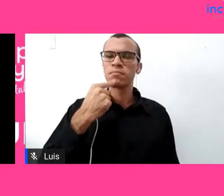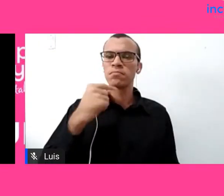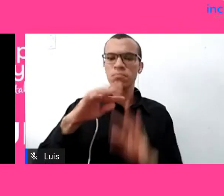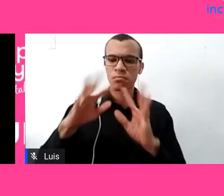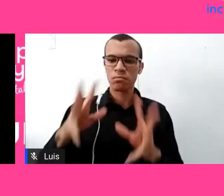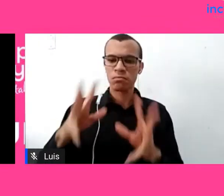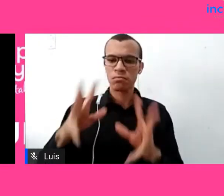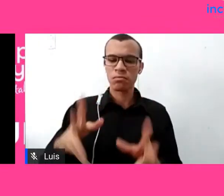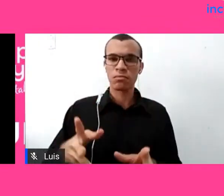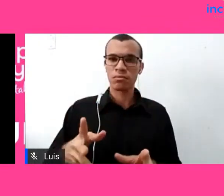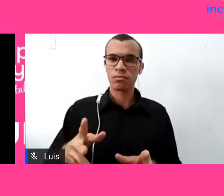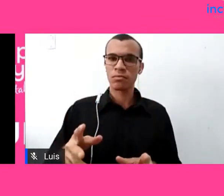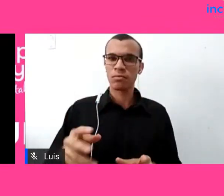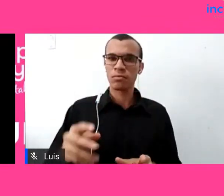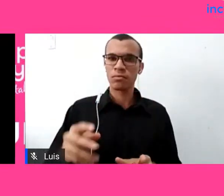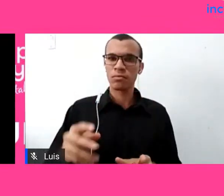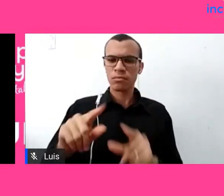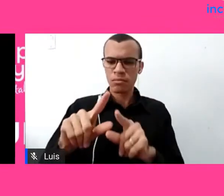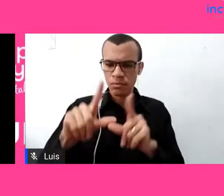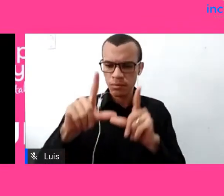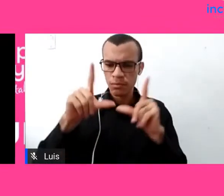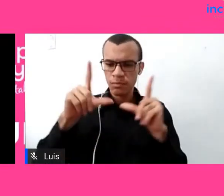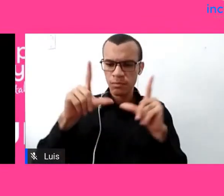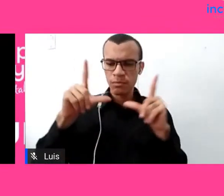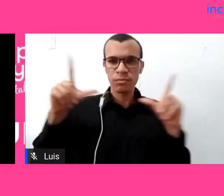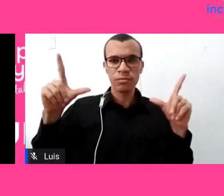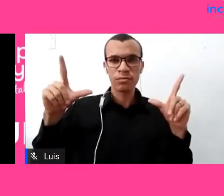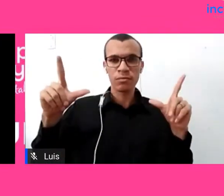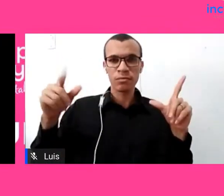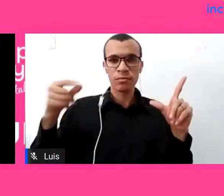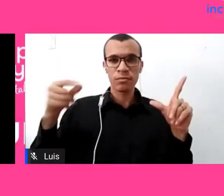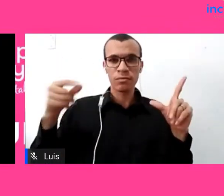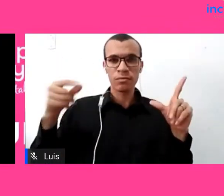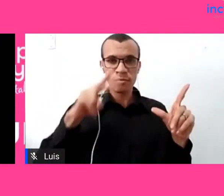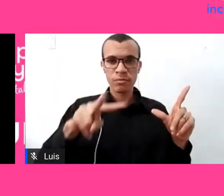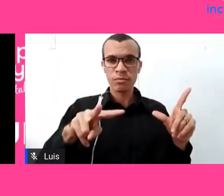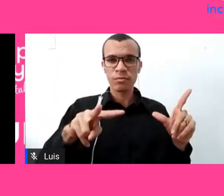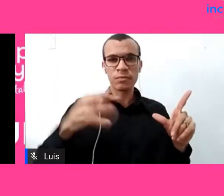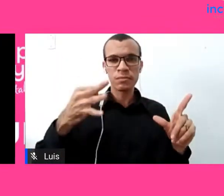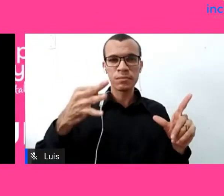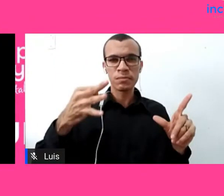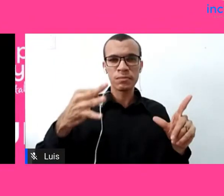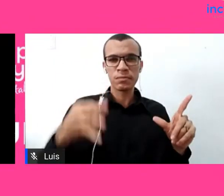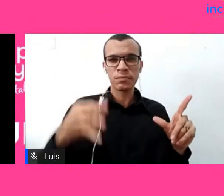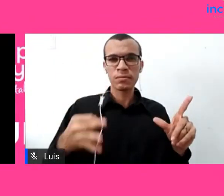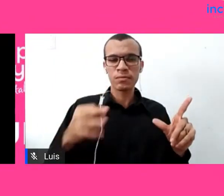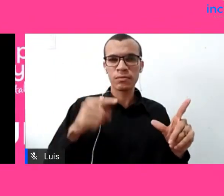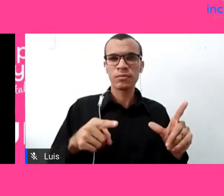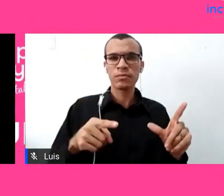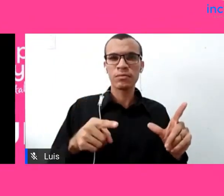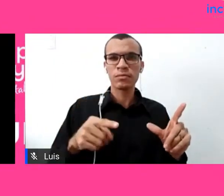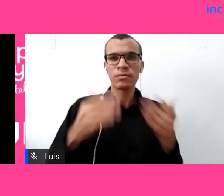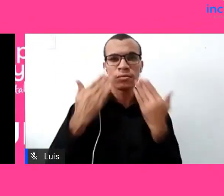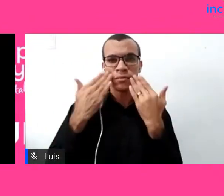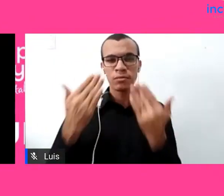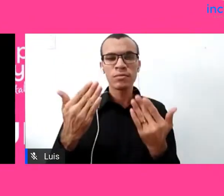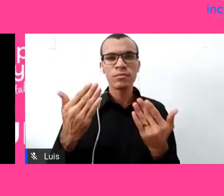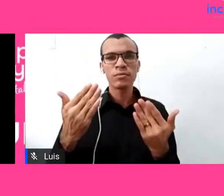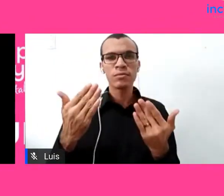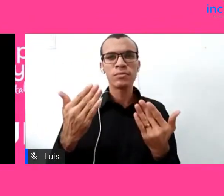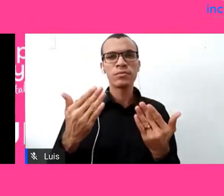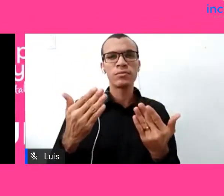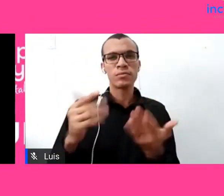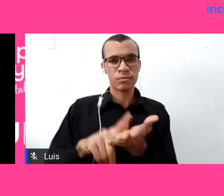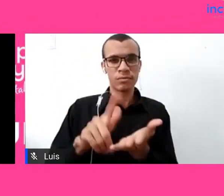Quando eu dou zoom no objeto, eu estou vendo exatamente o que vai aparecer na folha quando